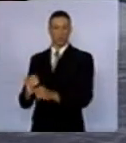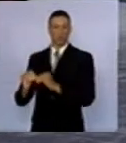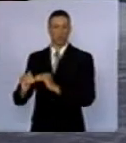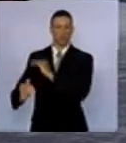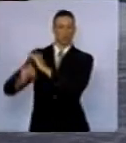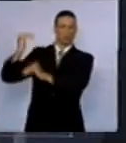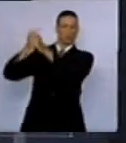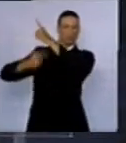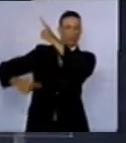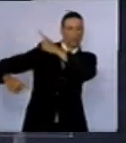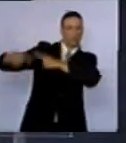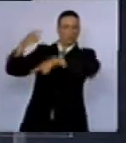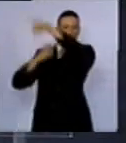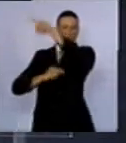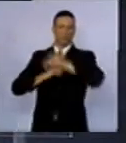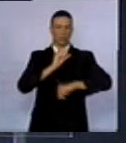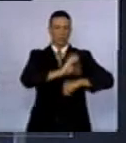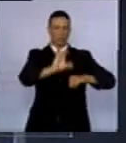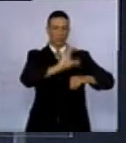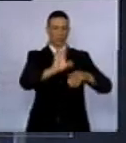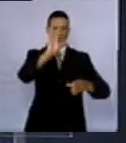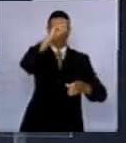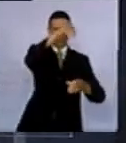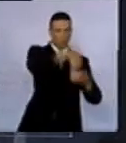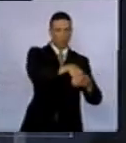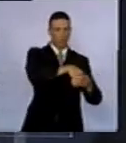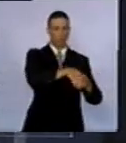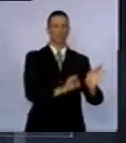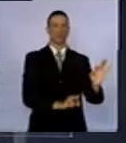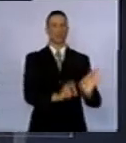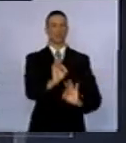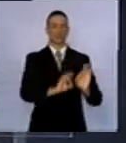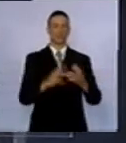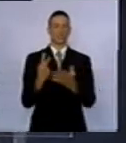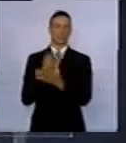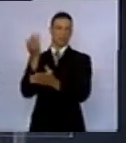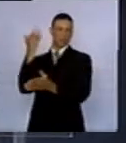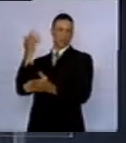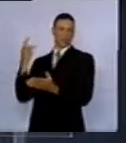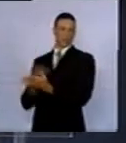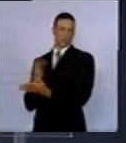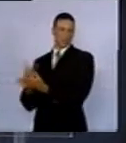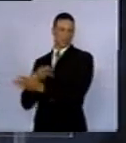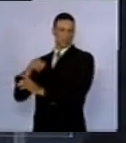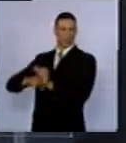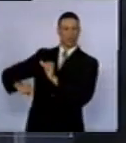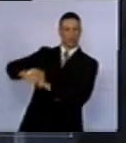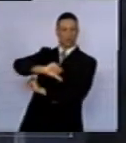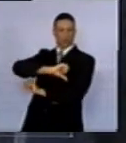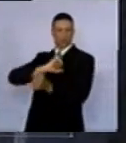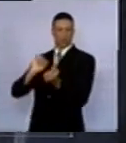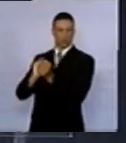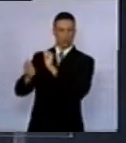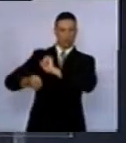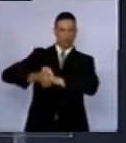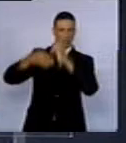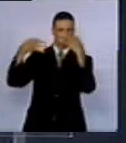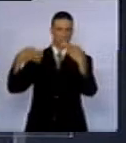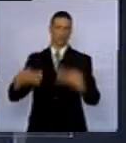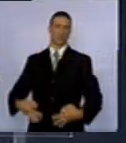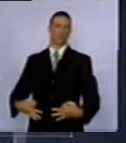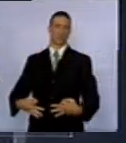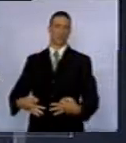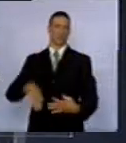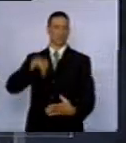da realização constitucional e de correção de distorções no mercado de serviços de acesso condicionado, que